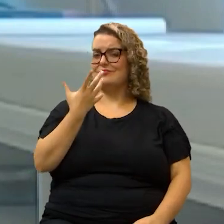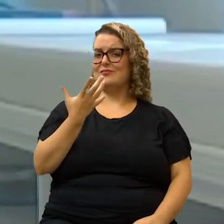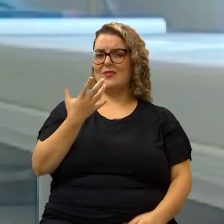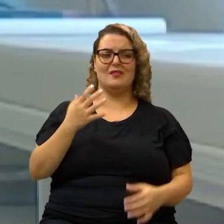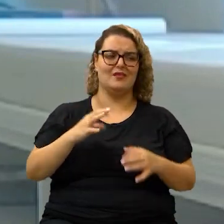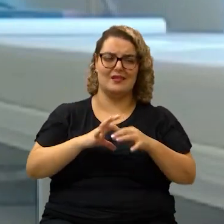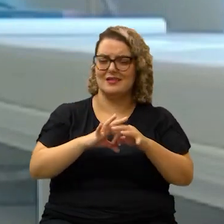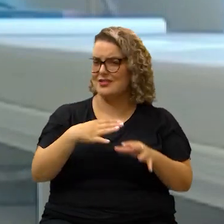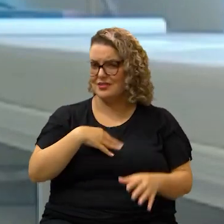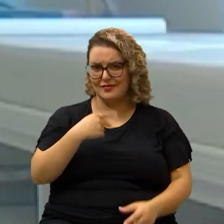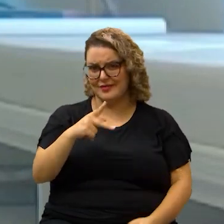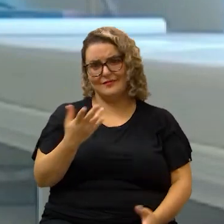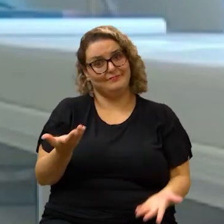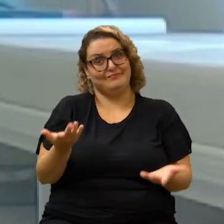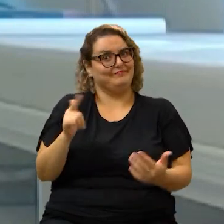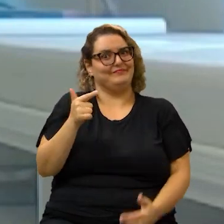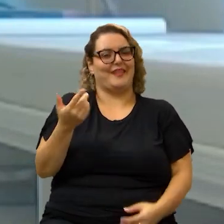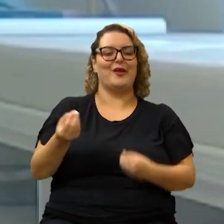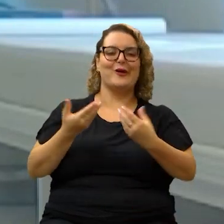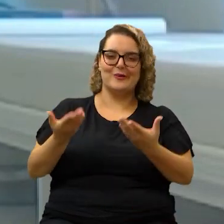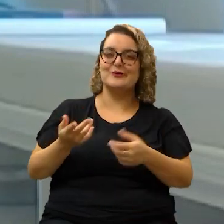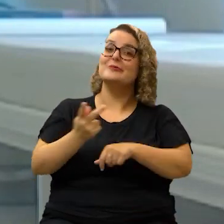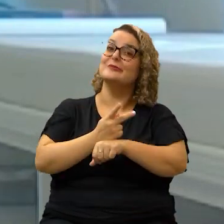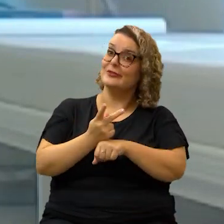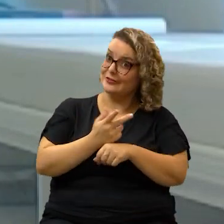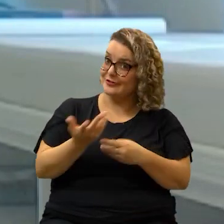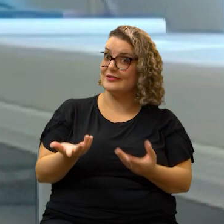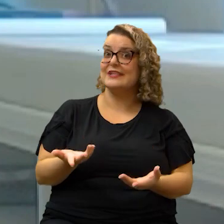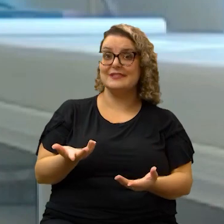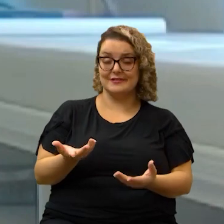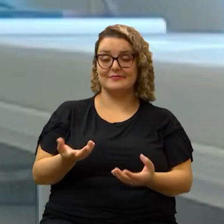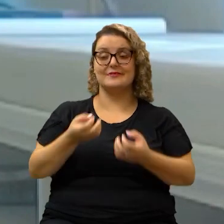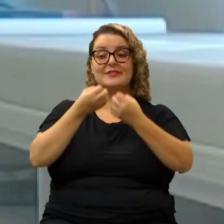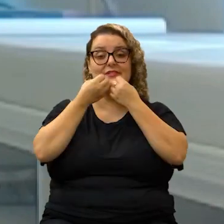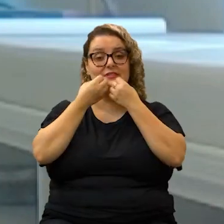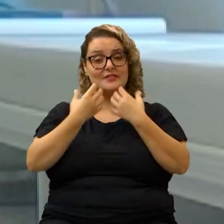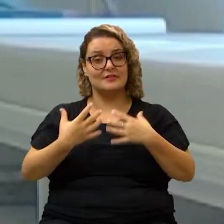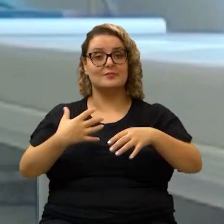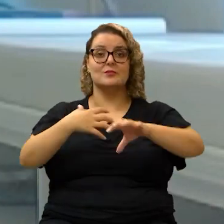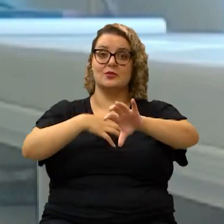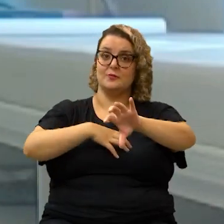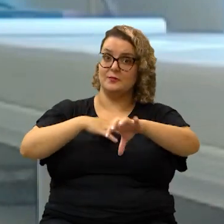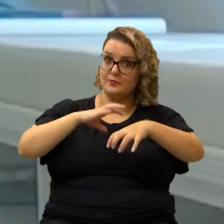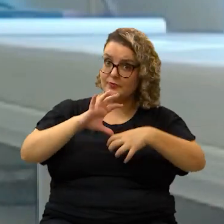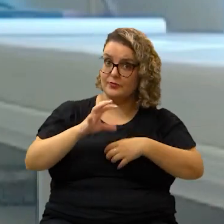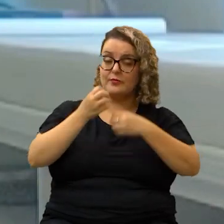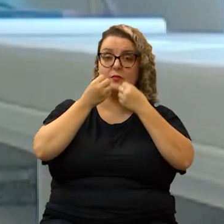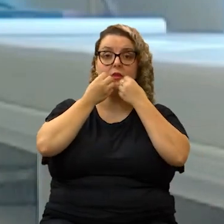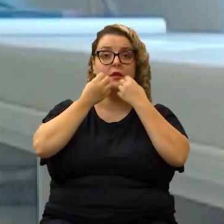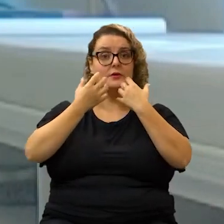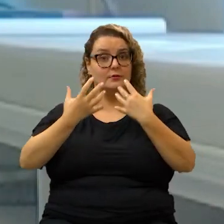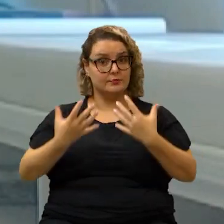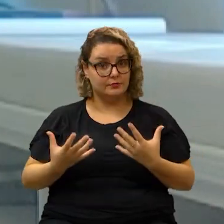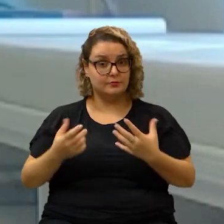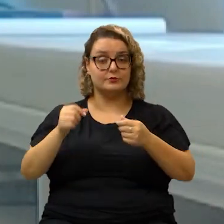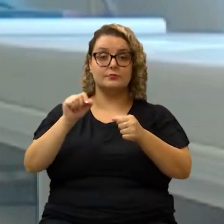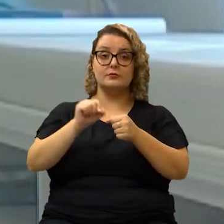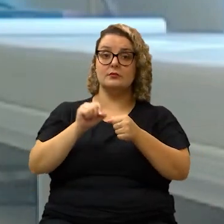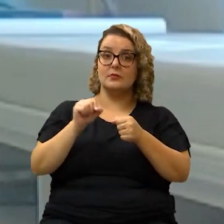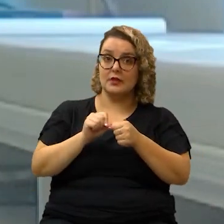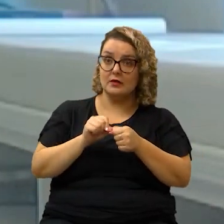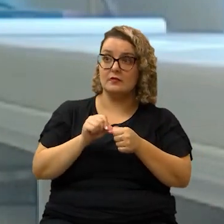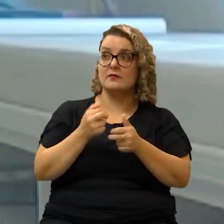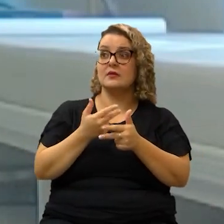tem que procurar alguém que seja empático, que você se dê bem, que faça as coisas assim, conforme você